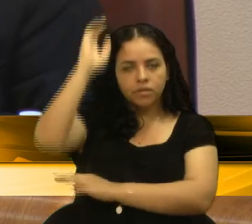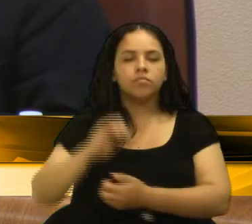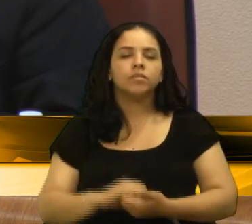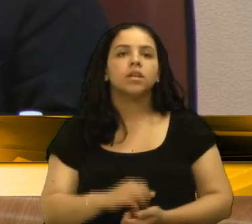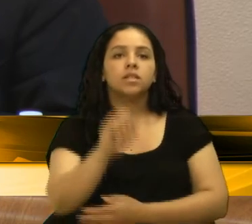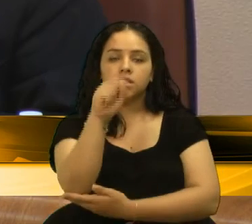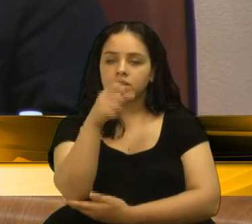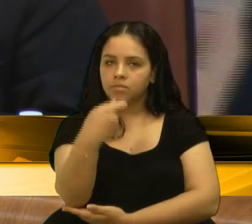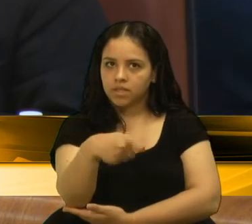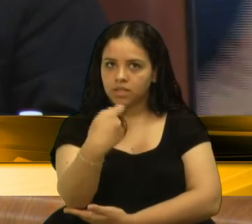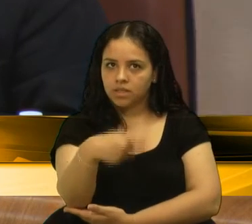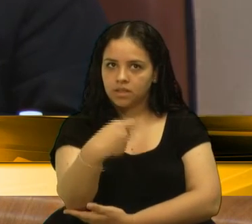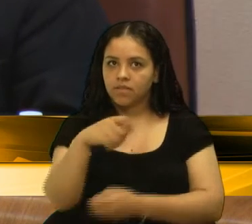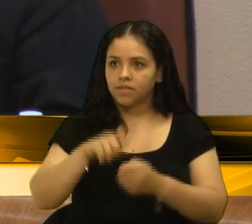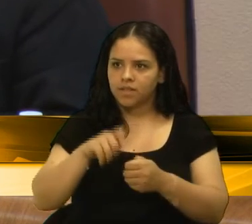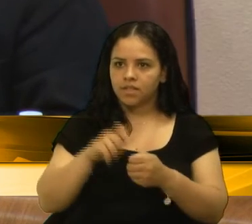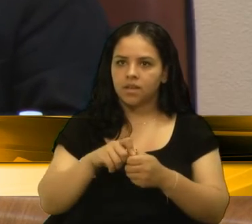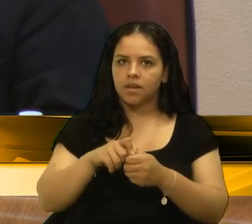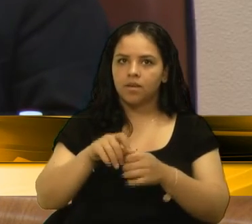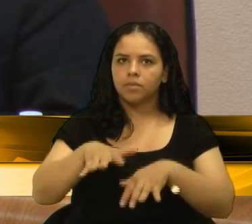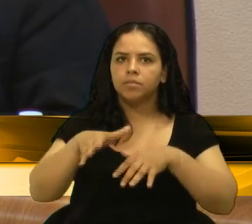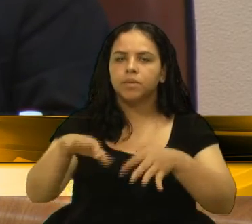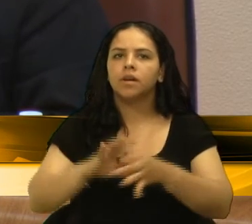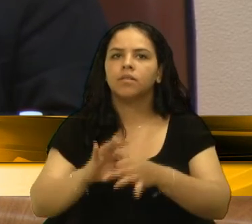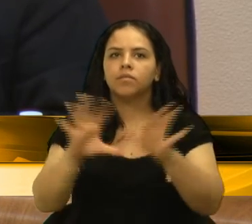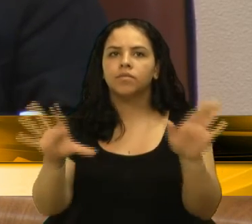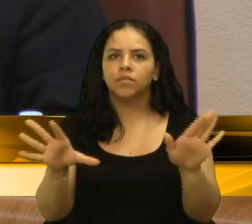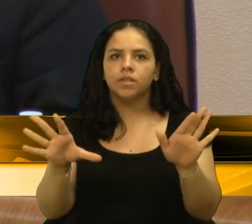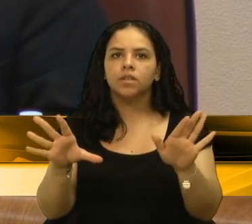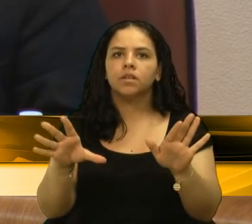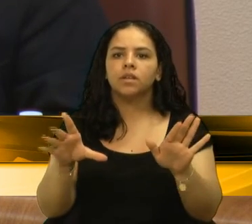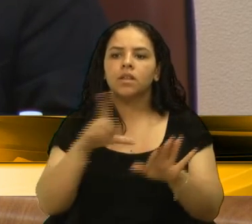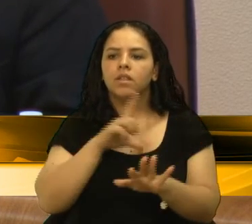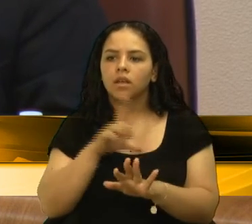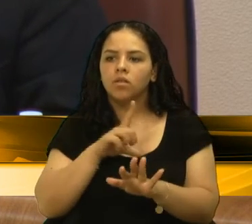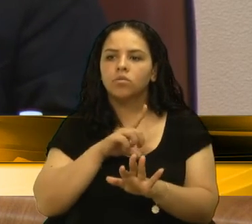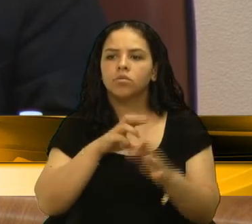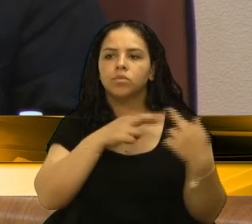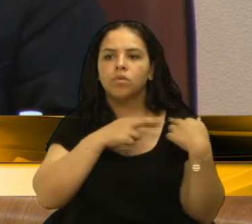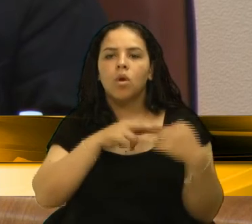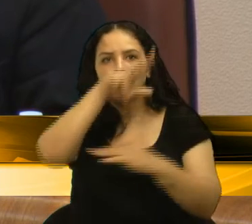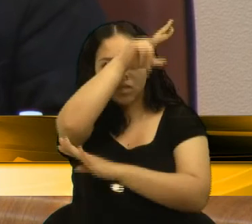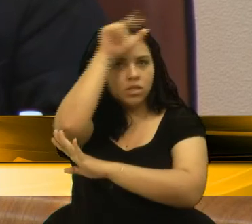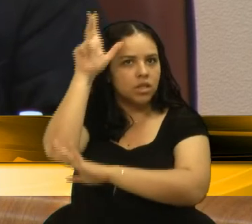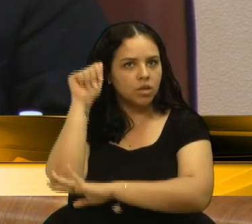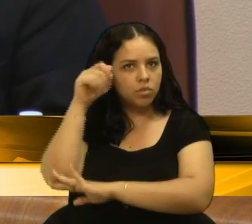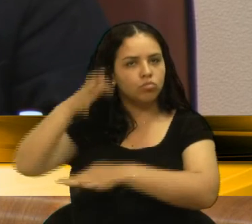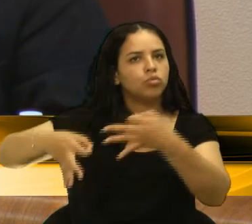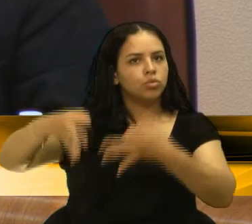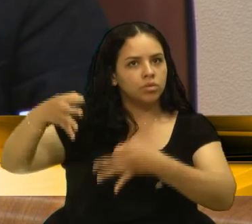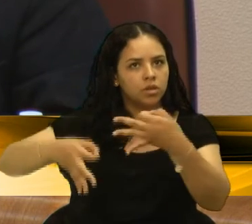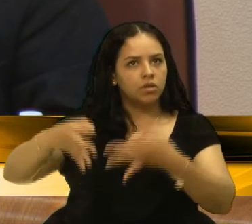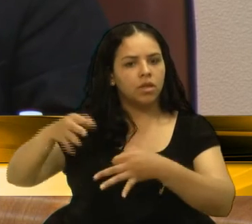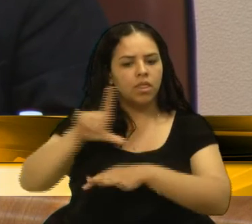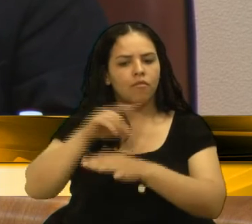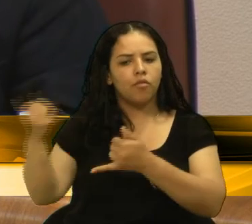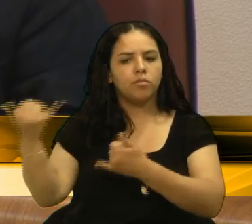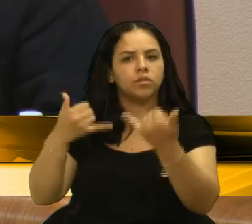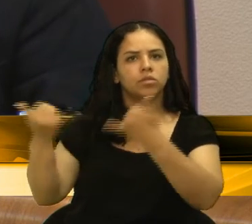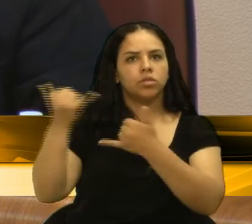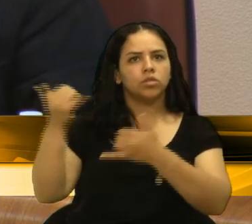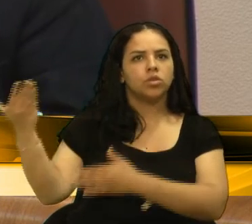Kuhn, foi realizado o evento Parada Livre com as condições oferecidas pelo município em razão de uma decisão judicial. A senhora tem informação de que tem havido o alvará